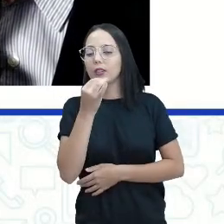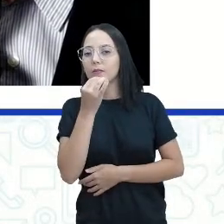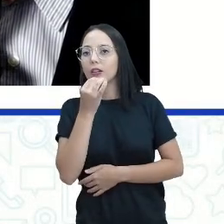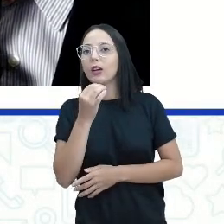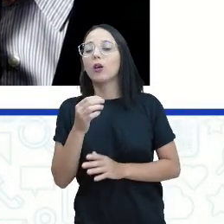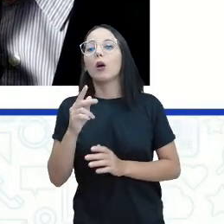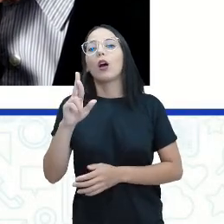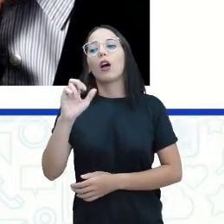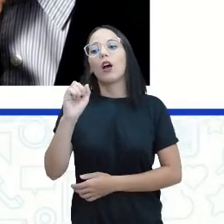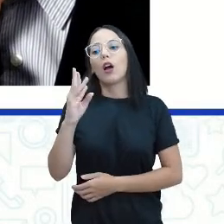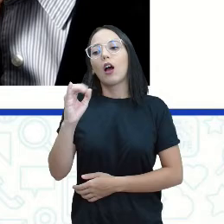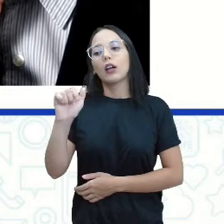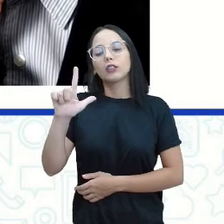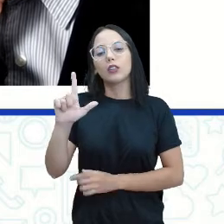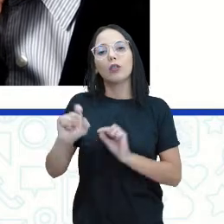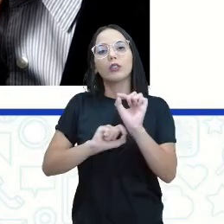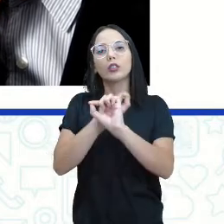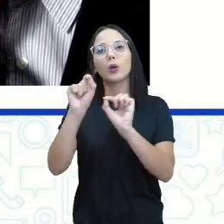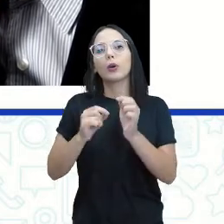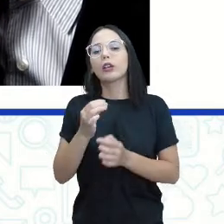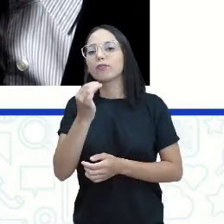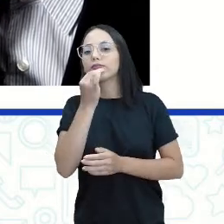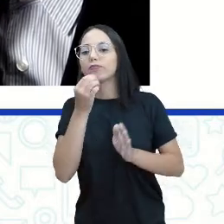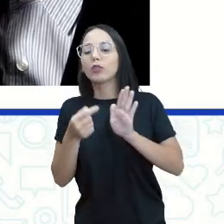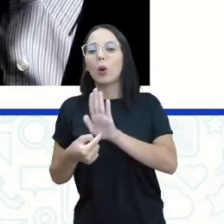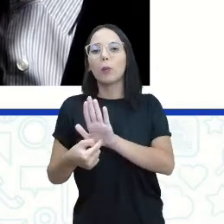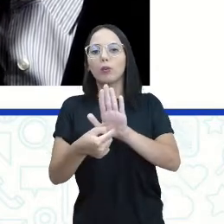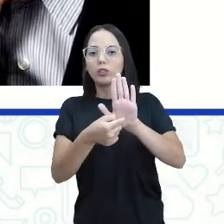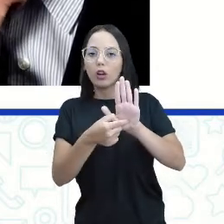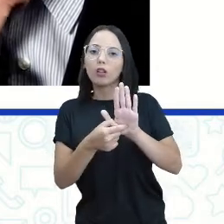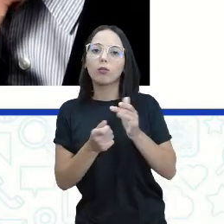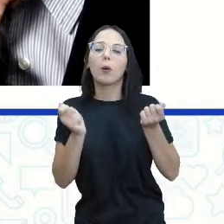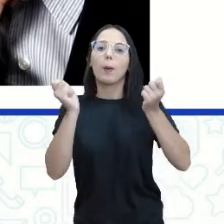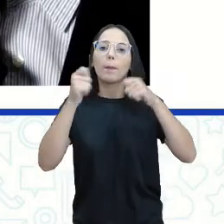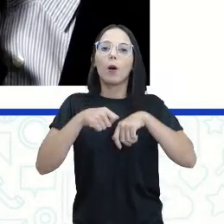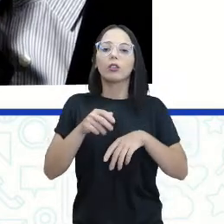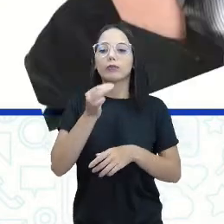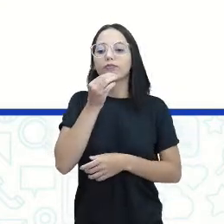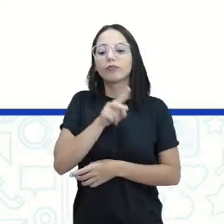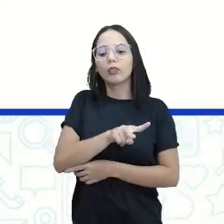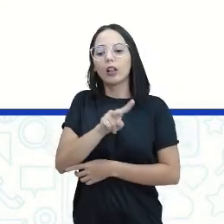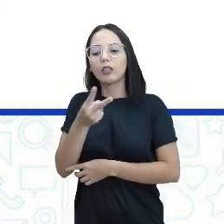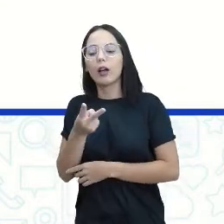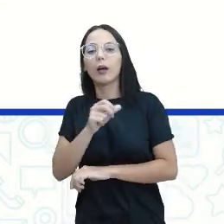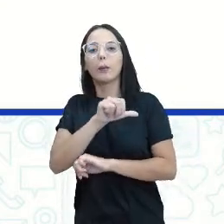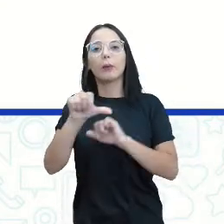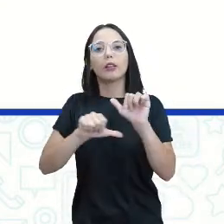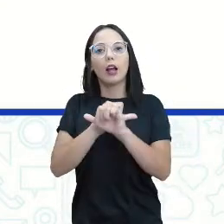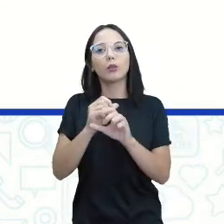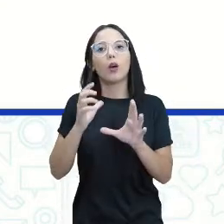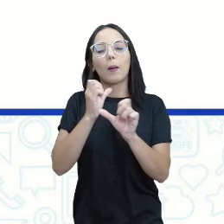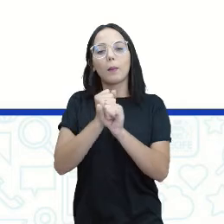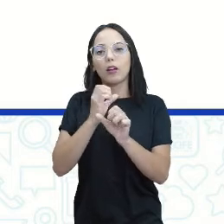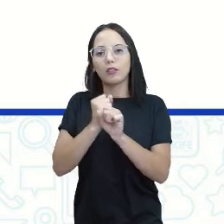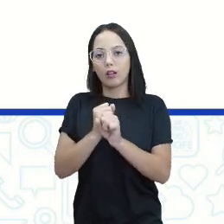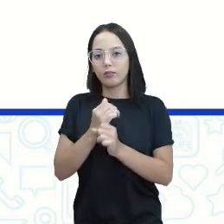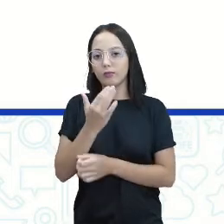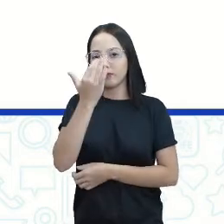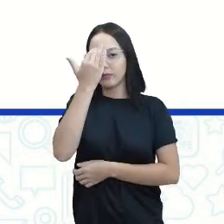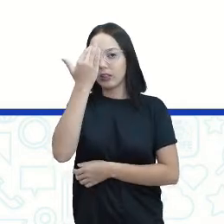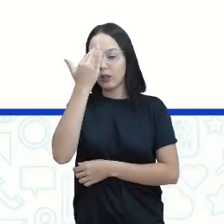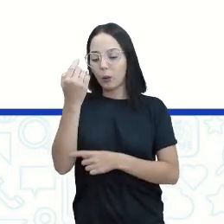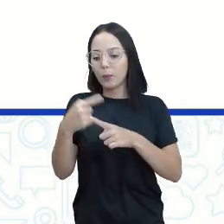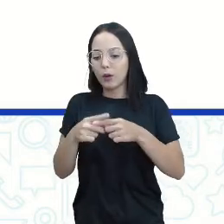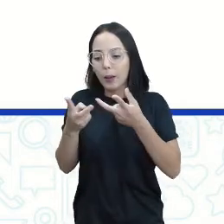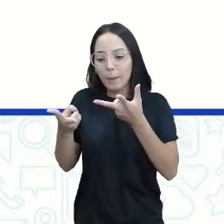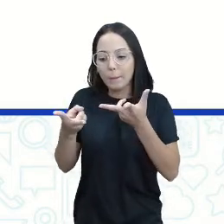expoente racional, ele vai ser expresso, assim, ele pode ser convertido para a operação de radiciação, ou seja, ele